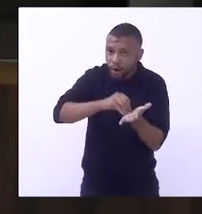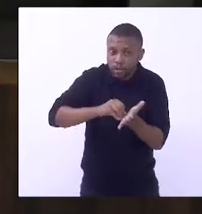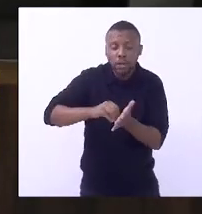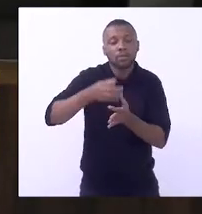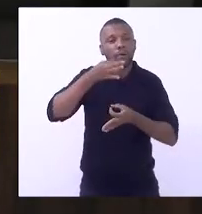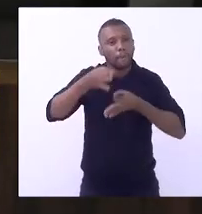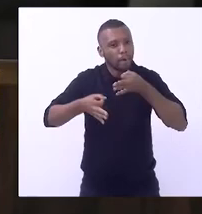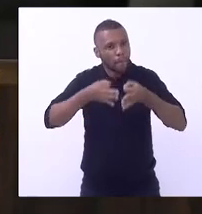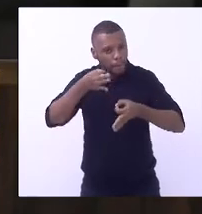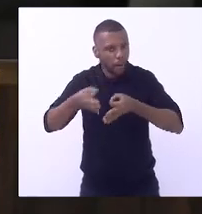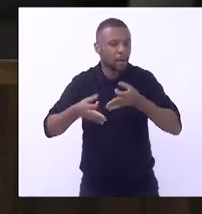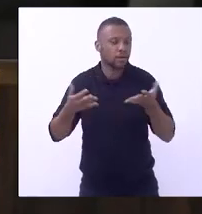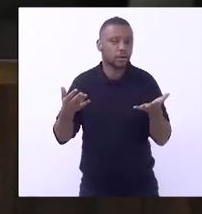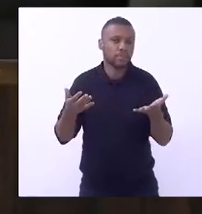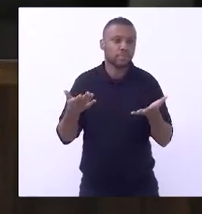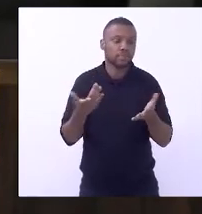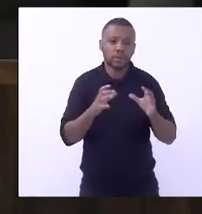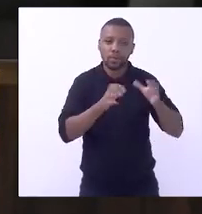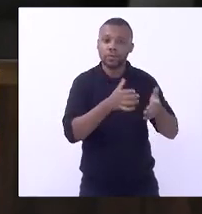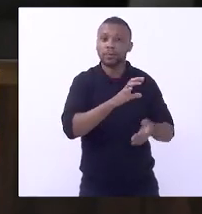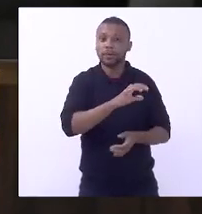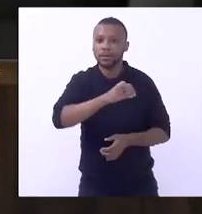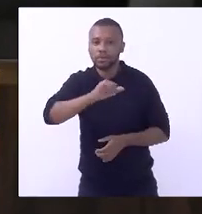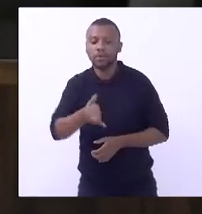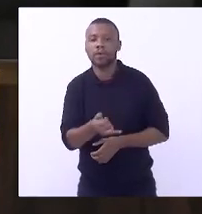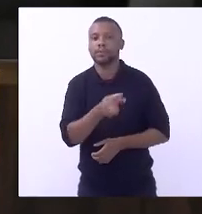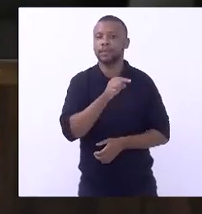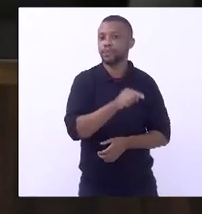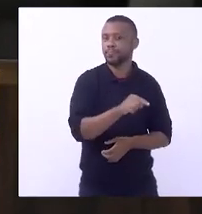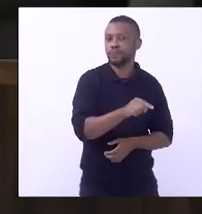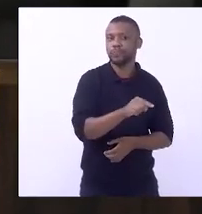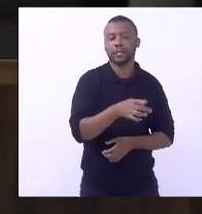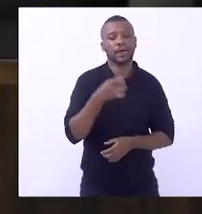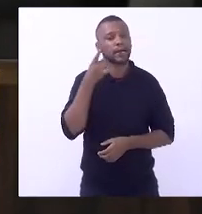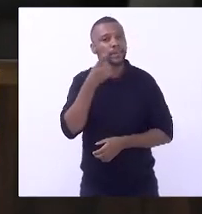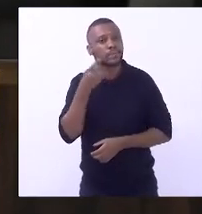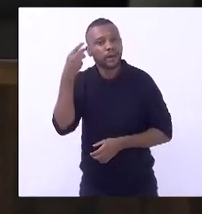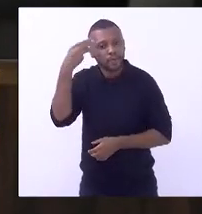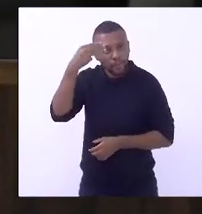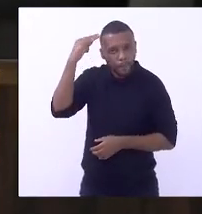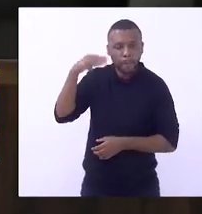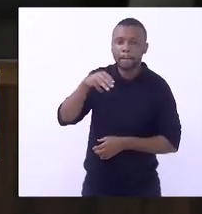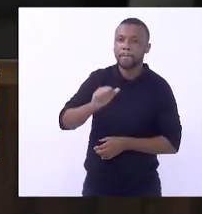Orçamento. Para emitir parecer pela Comissão de Constituição e Justiça, deputado Márcio.